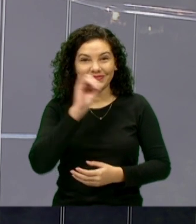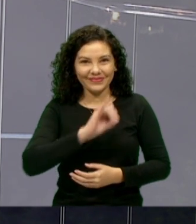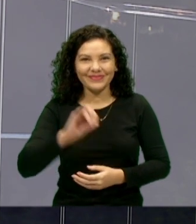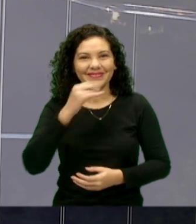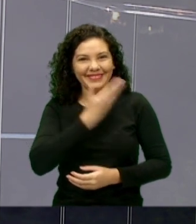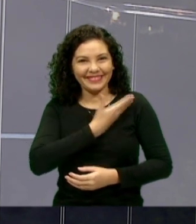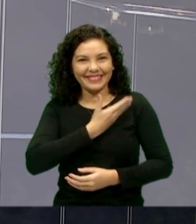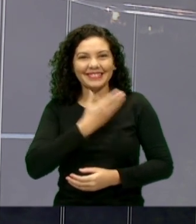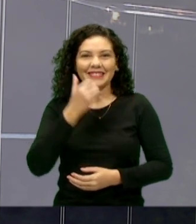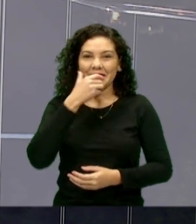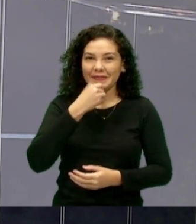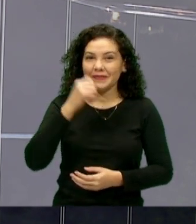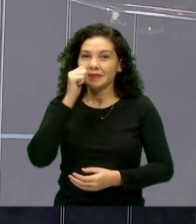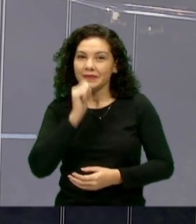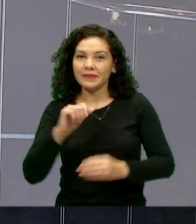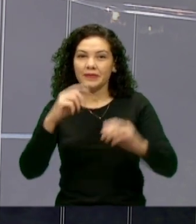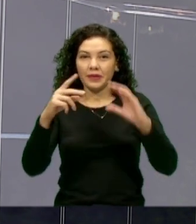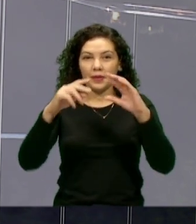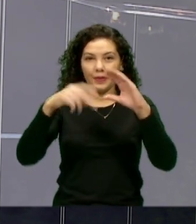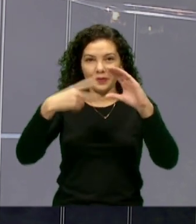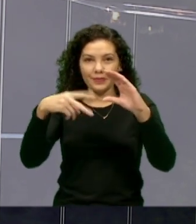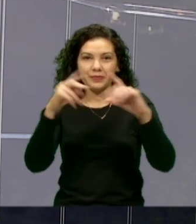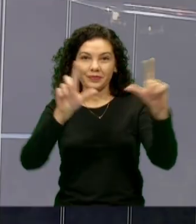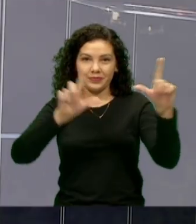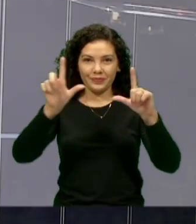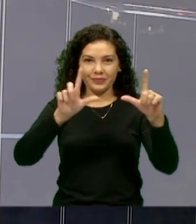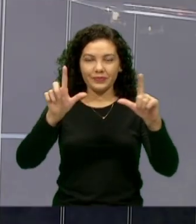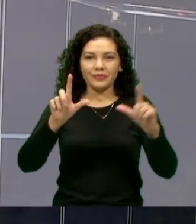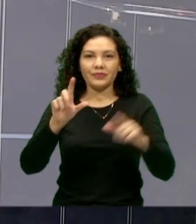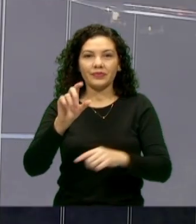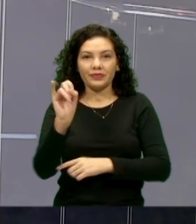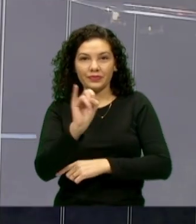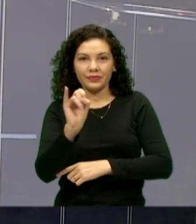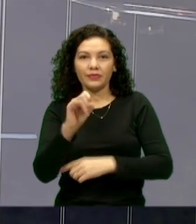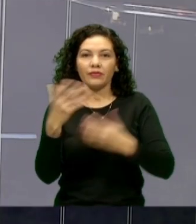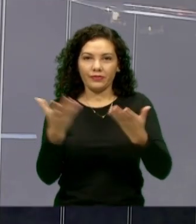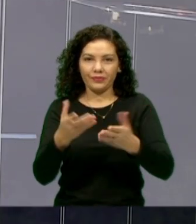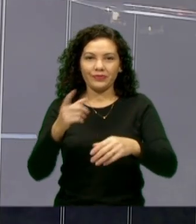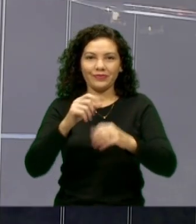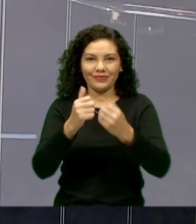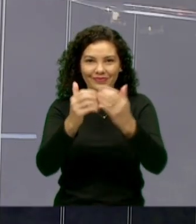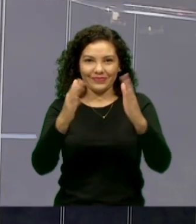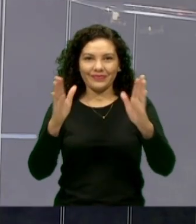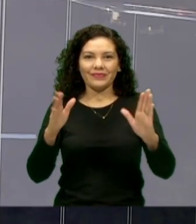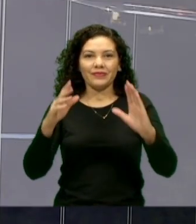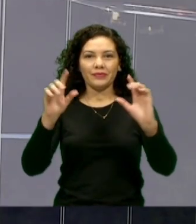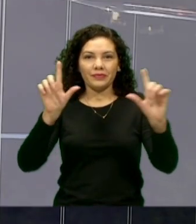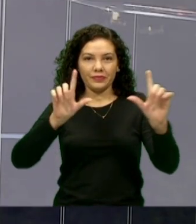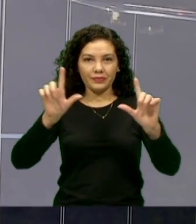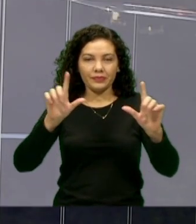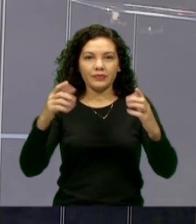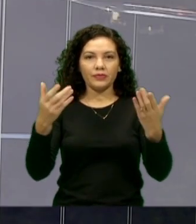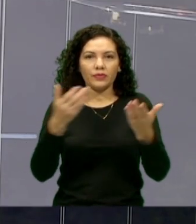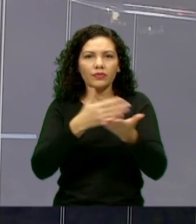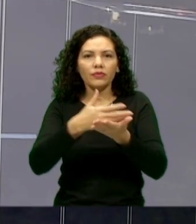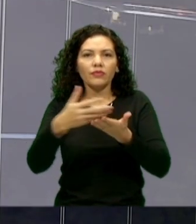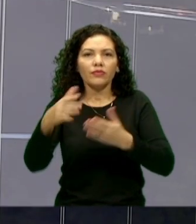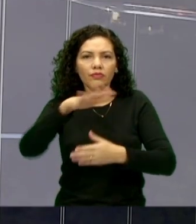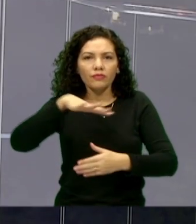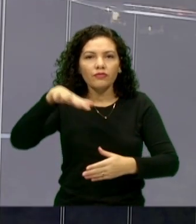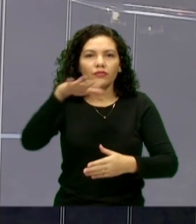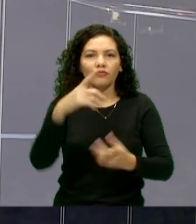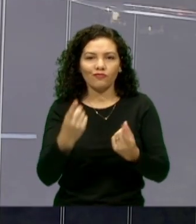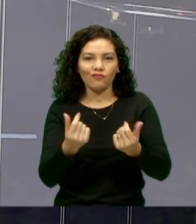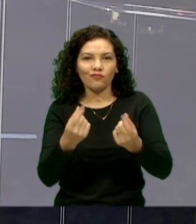Olá, amigos e amigas da TV Câmara Itajaí. Está no ar mais um Câmara Aberta, que começa informando que o setor de alto custo